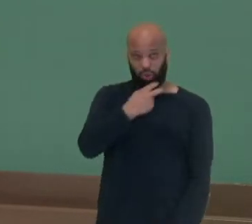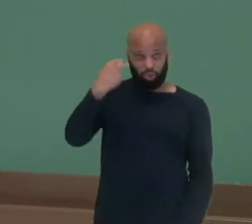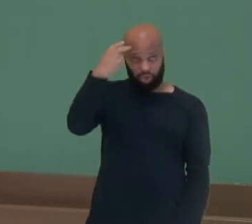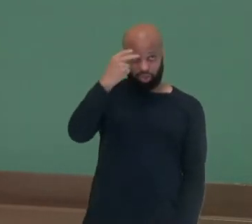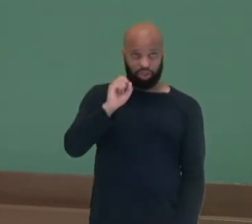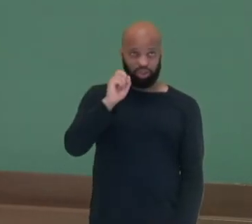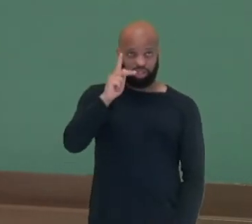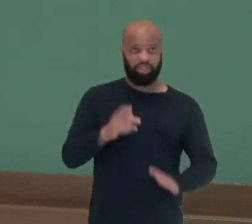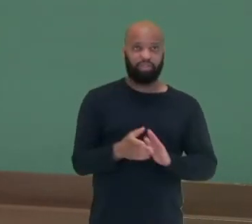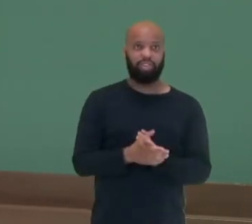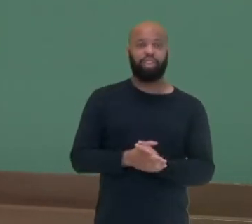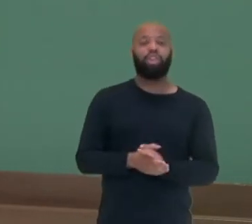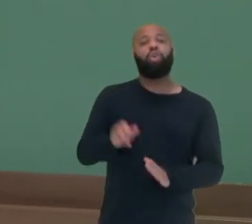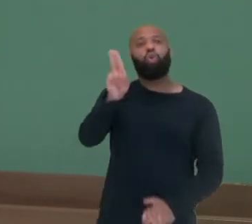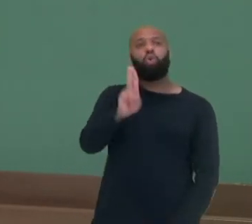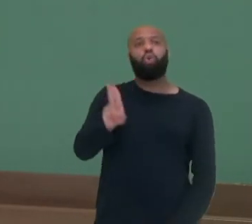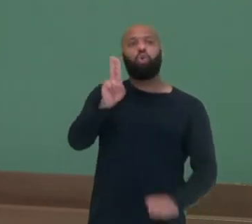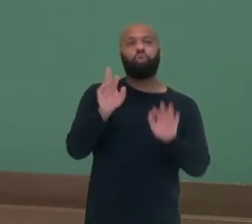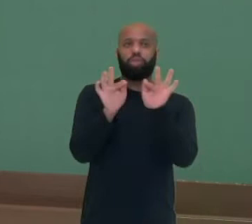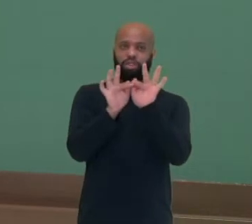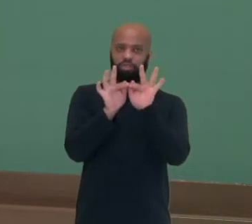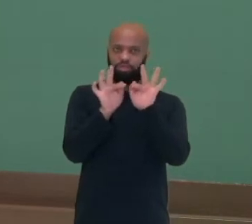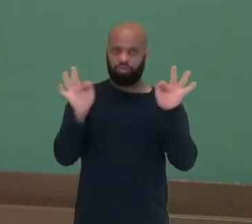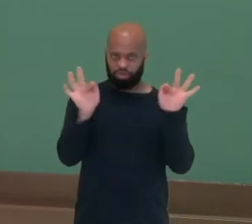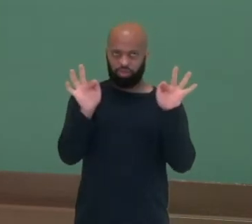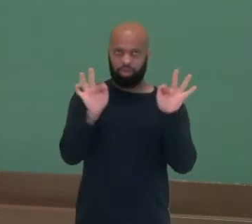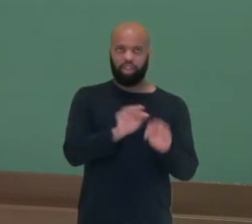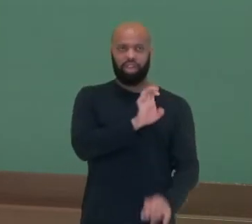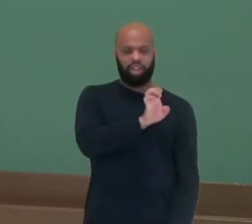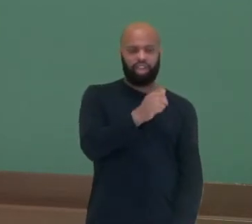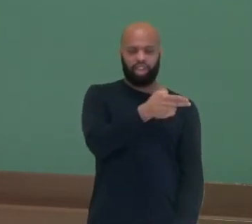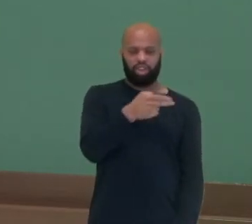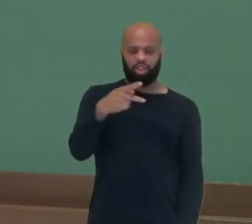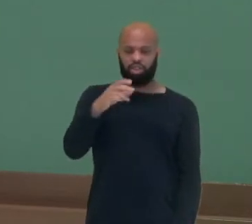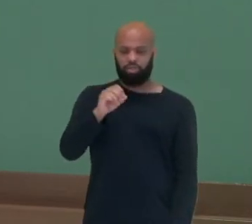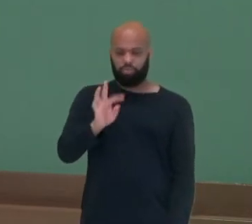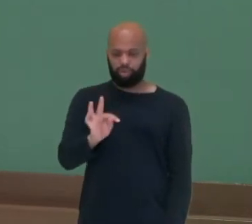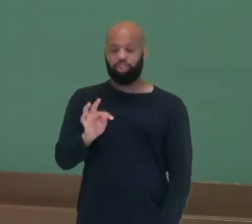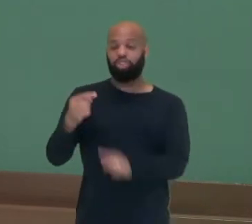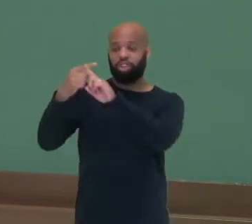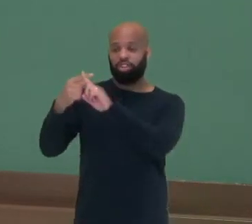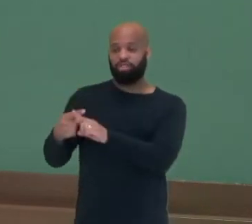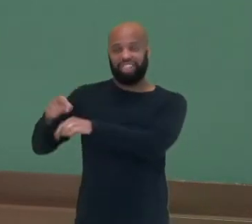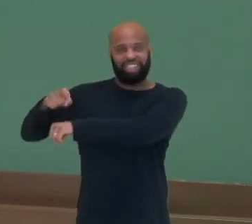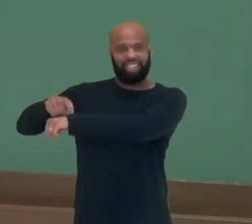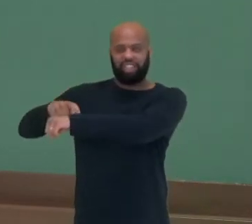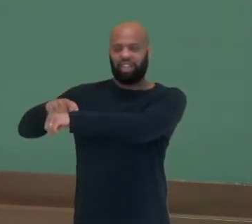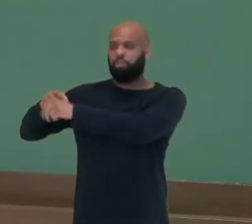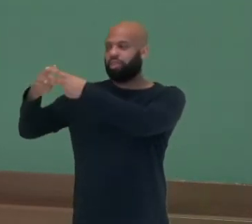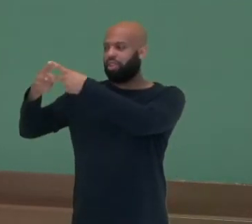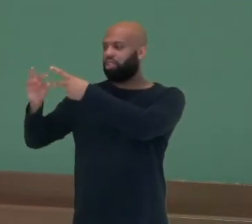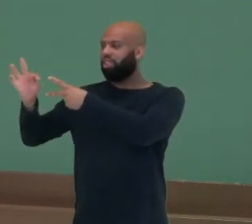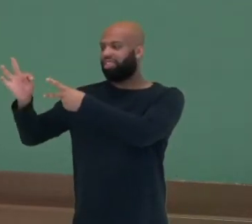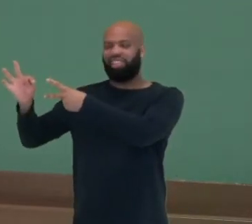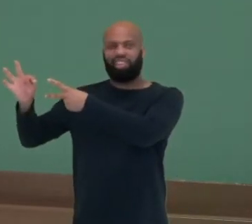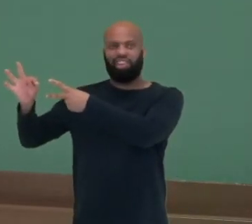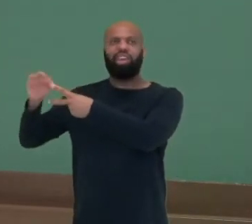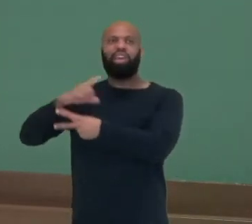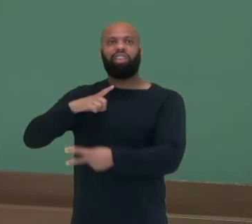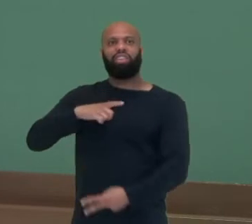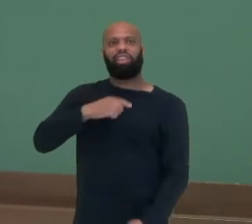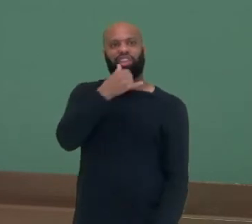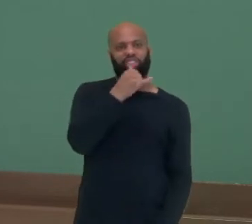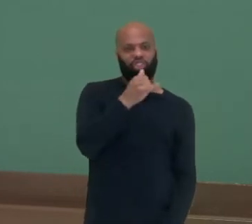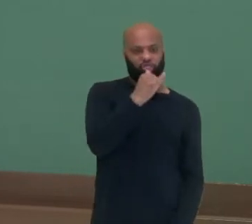horas. Utilizamos a fórmula, potência vezes tempo permaneceu ligado, nós temos a